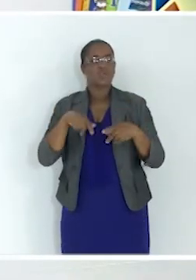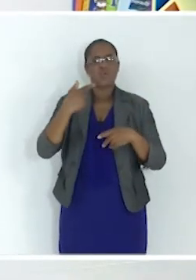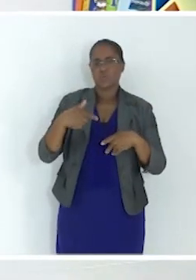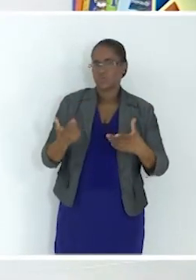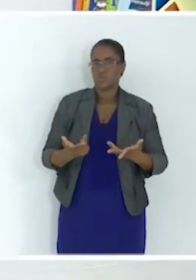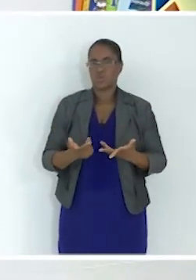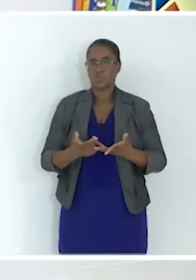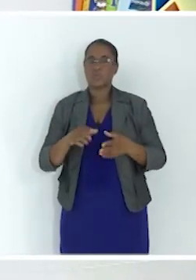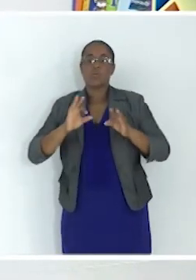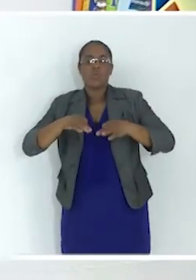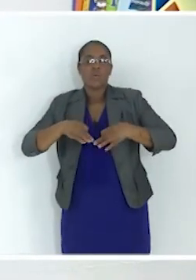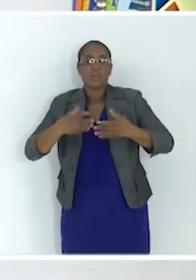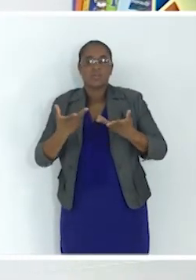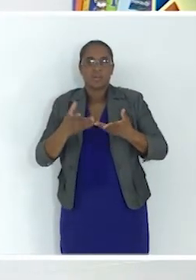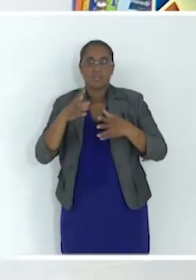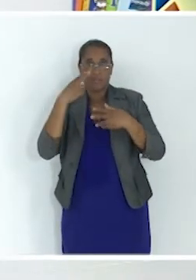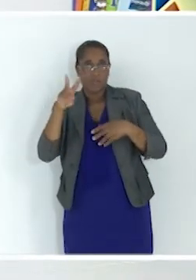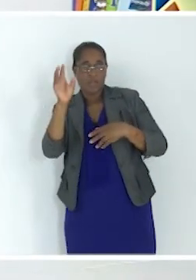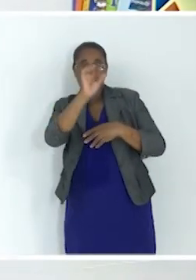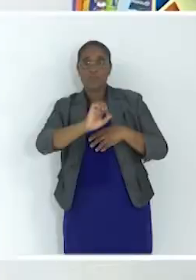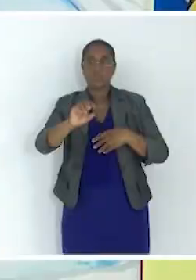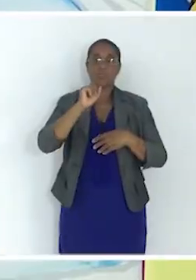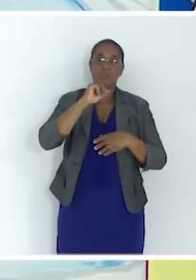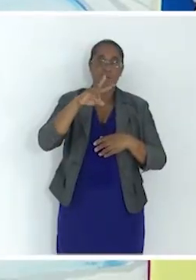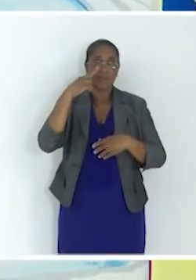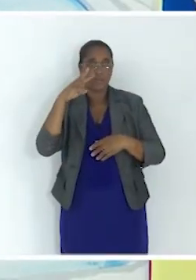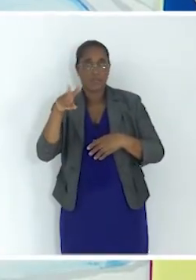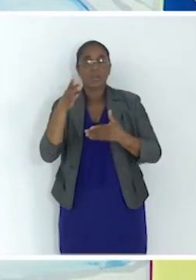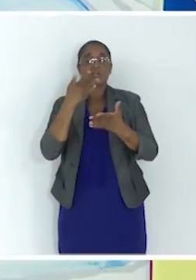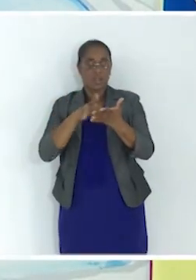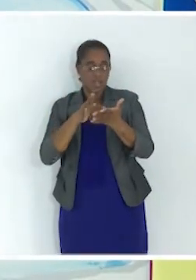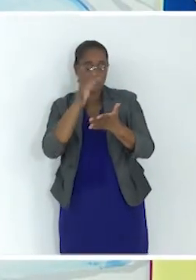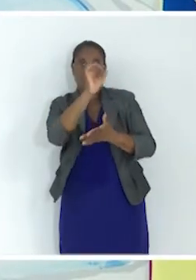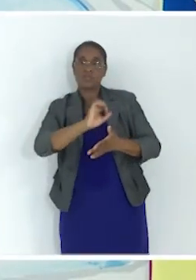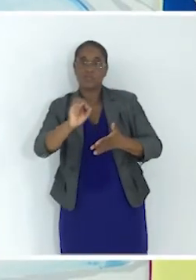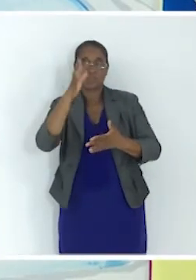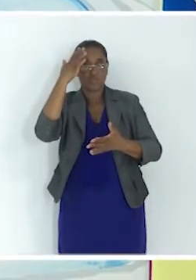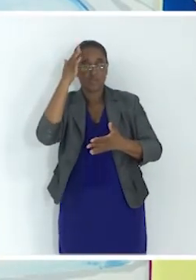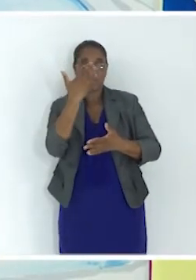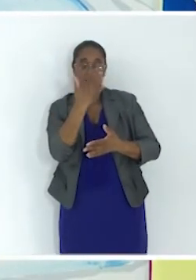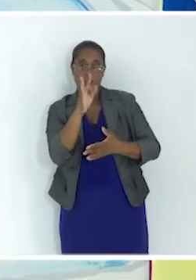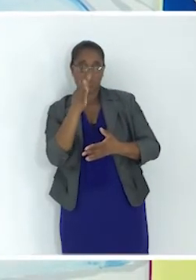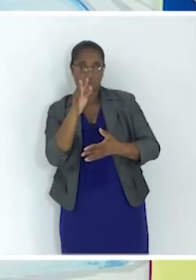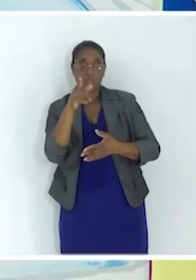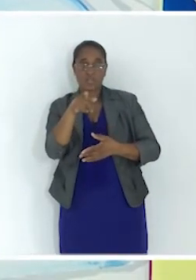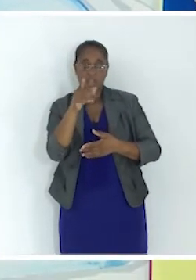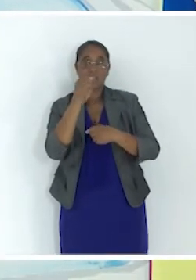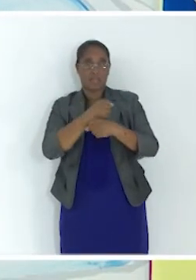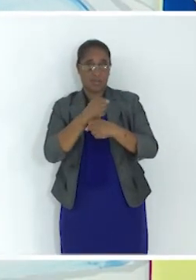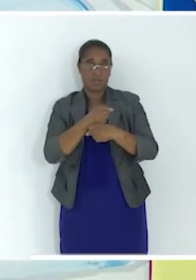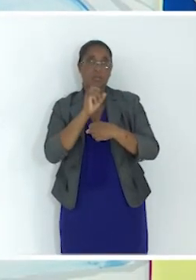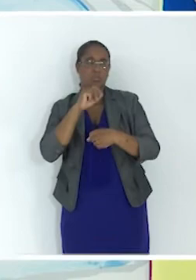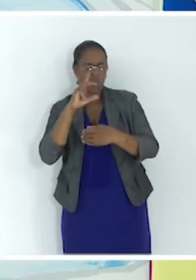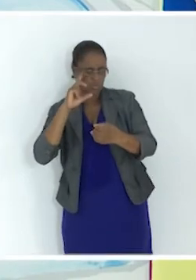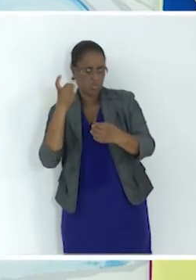vocês podem consultar o vosso manual, página 14. Vocês têm ali exercícios e podem procurar outros exercícios